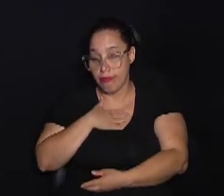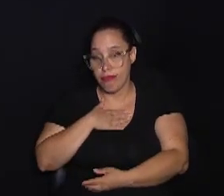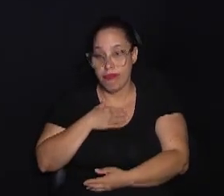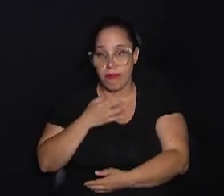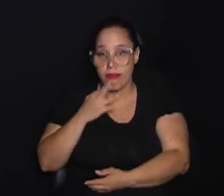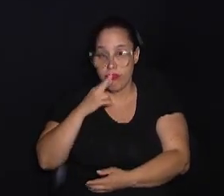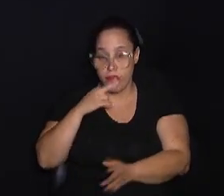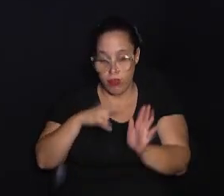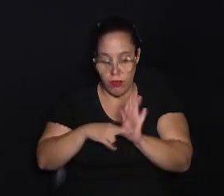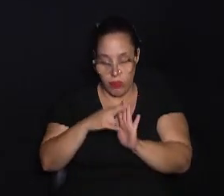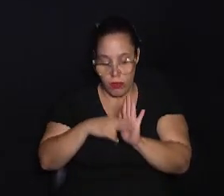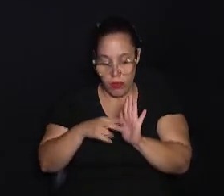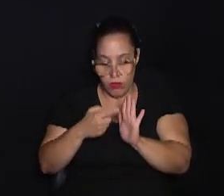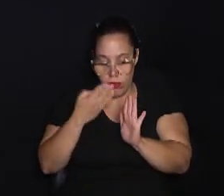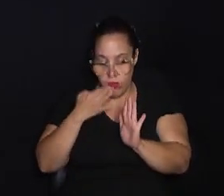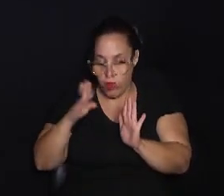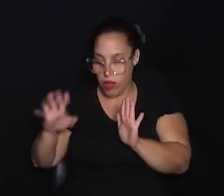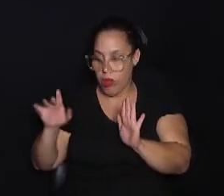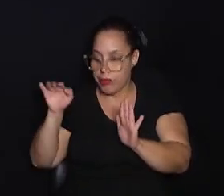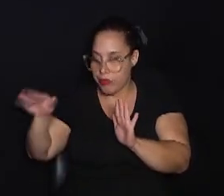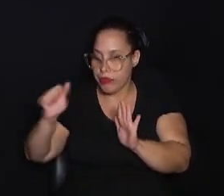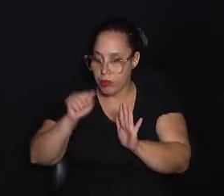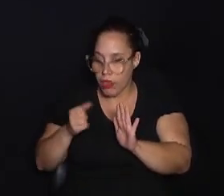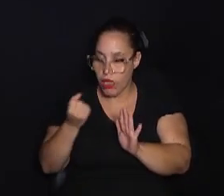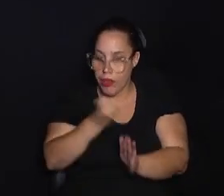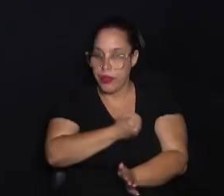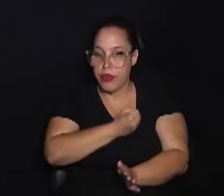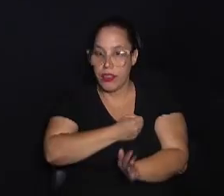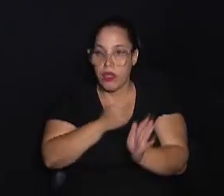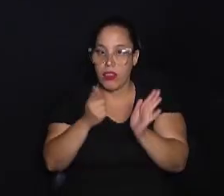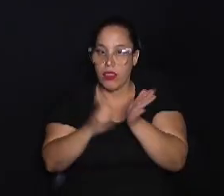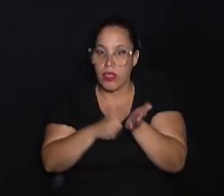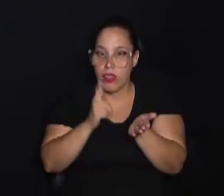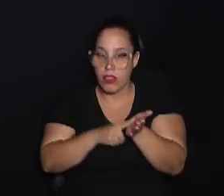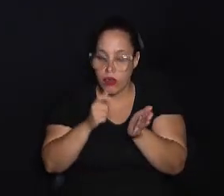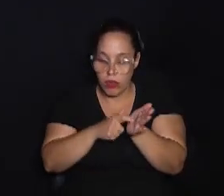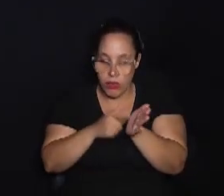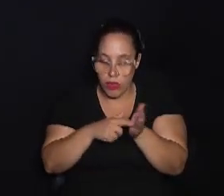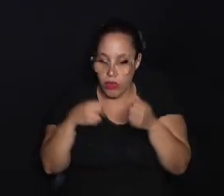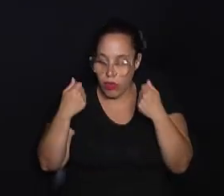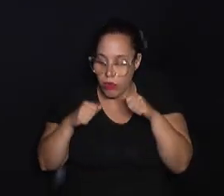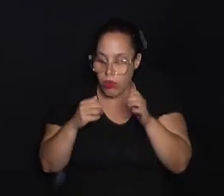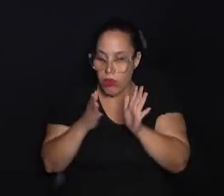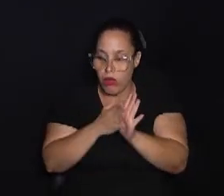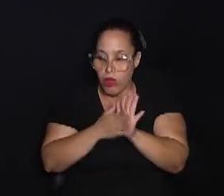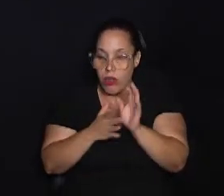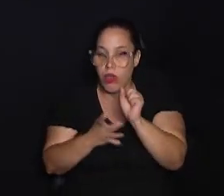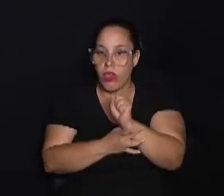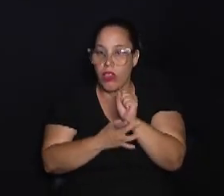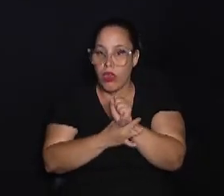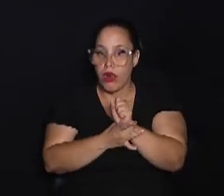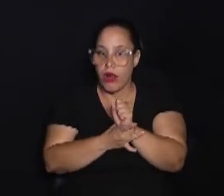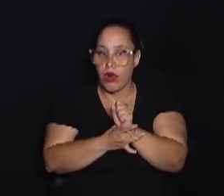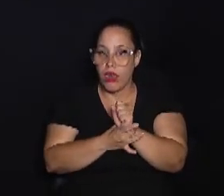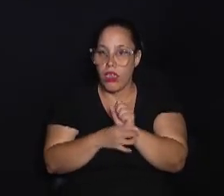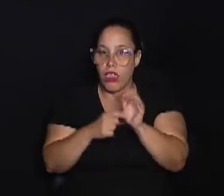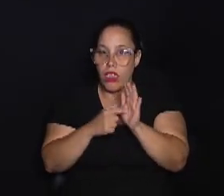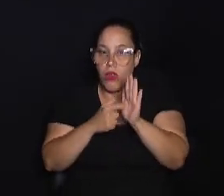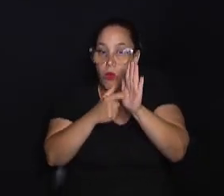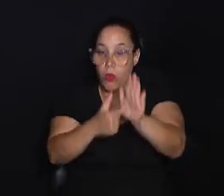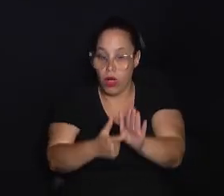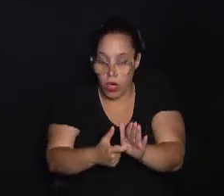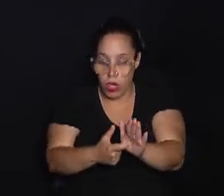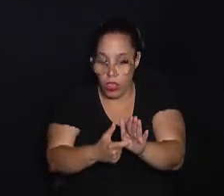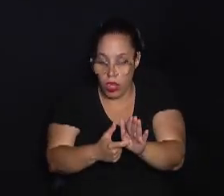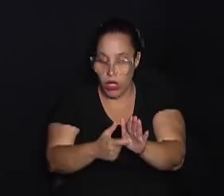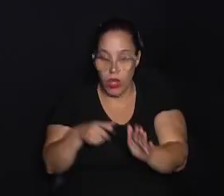requerimentos que a gente fez foi solicitando esses números, dados. Nós precisamos ter dados seguros para a gente poder apresentar uma